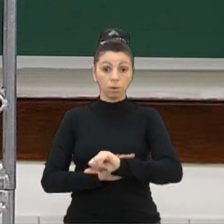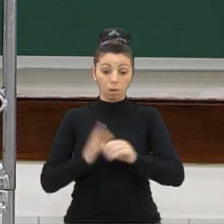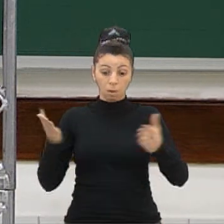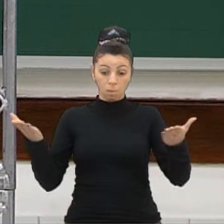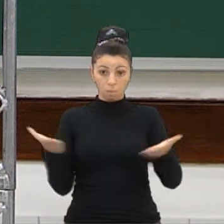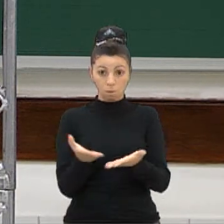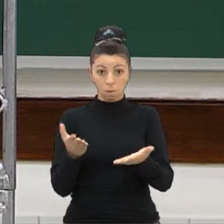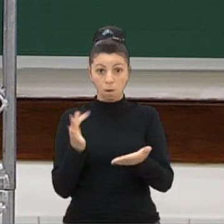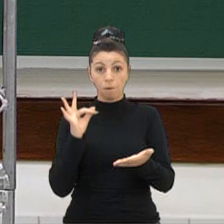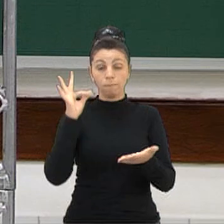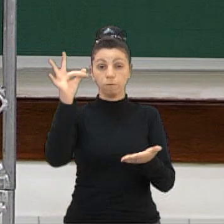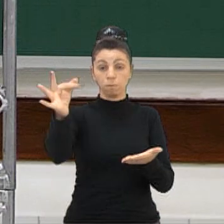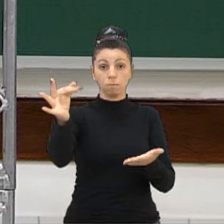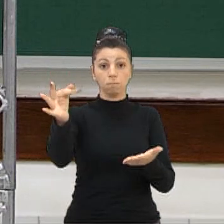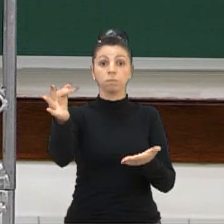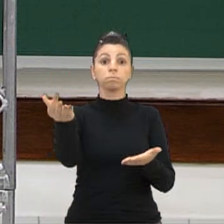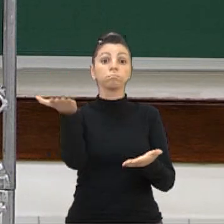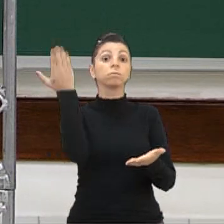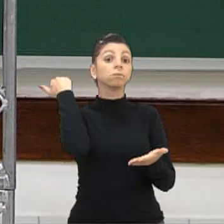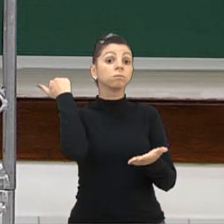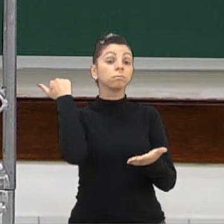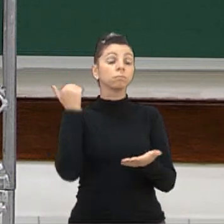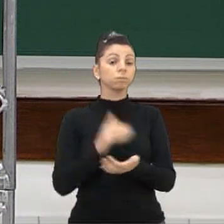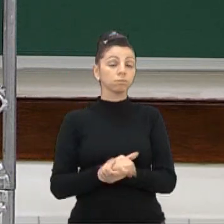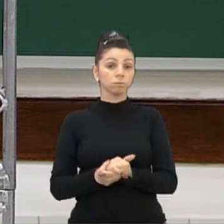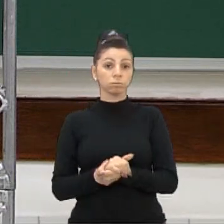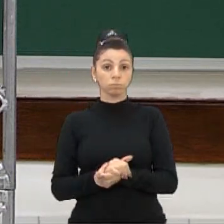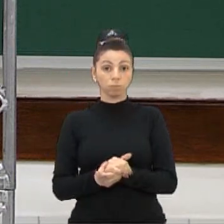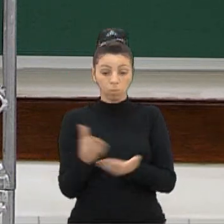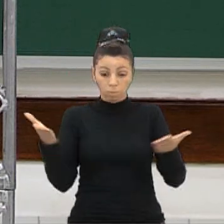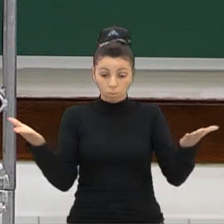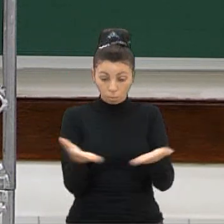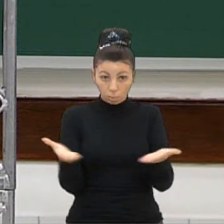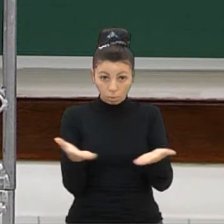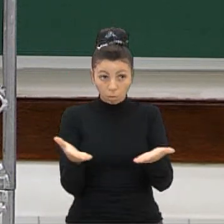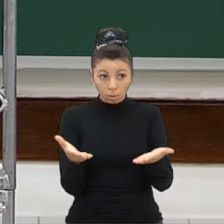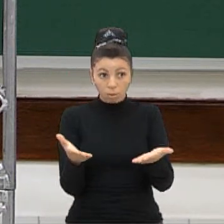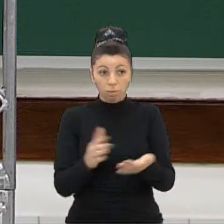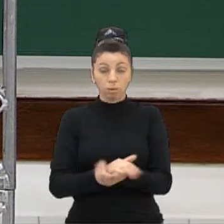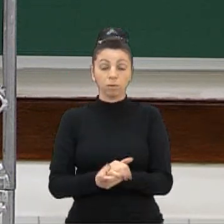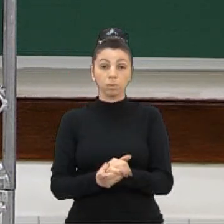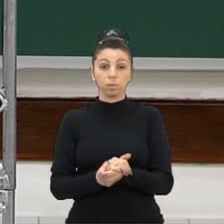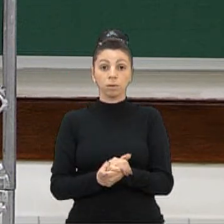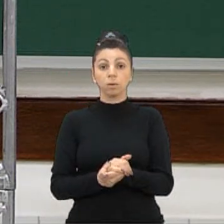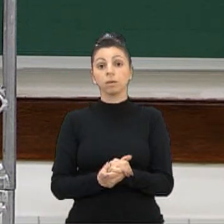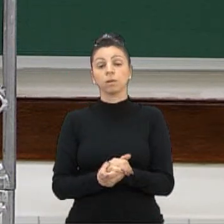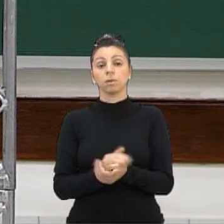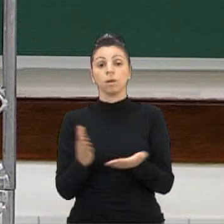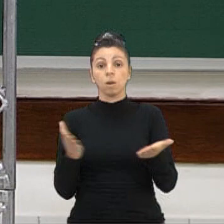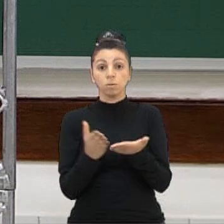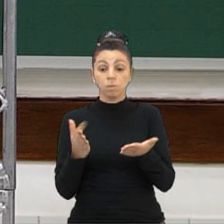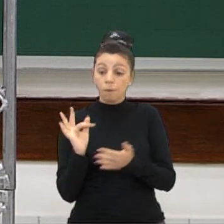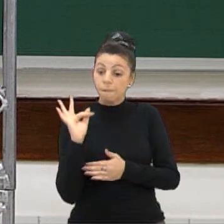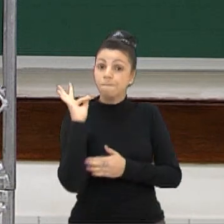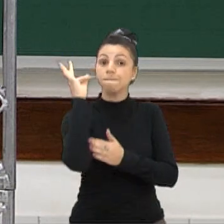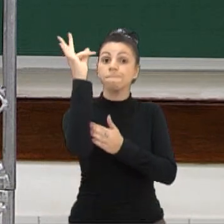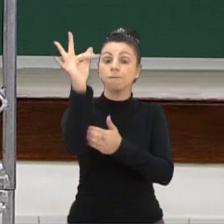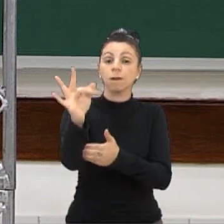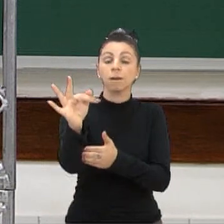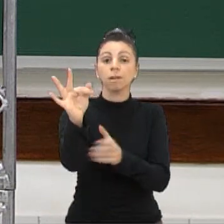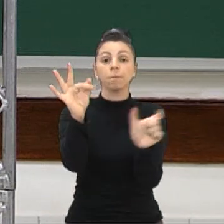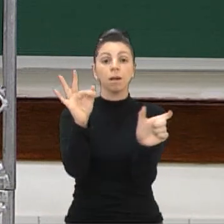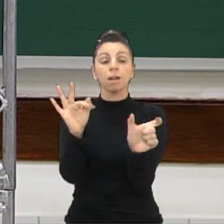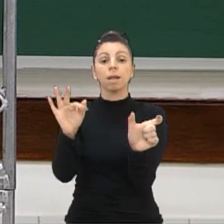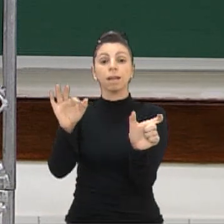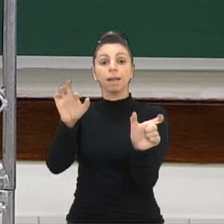modo temporal ali. Então, se eu digo estudo, estou no presente. Estudei, passado. Estudarei, futuro. Então, é por isso